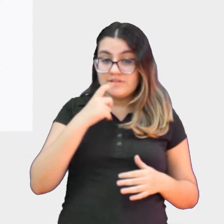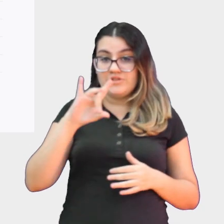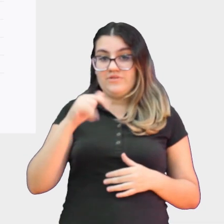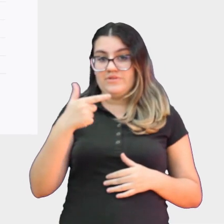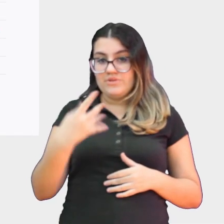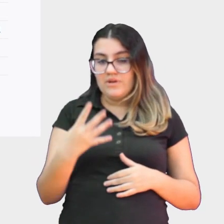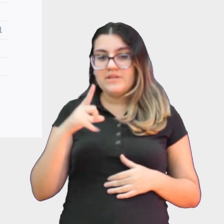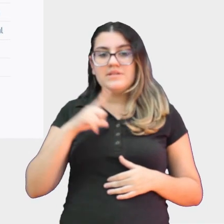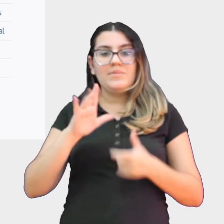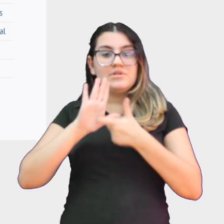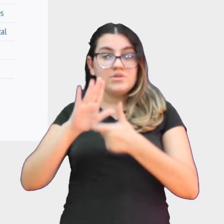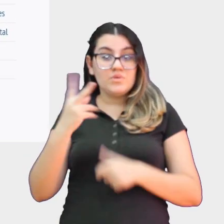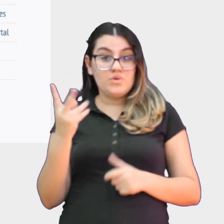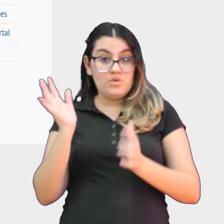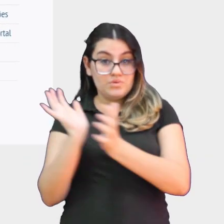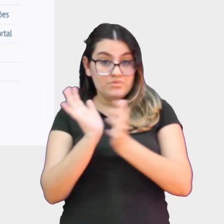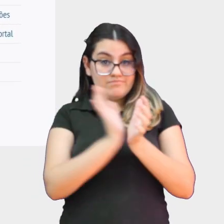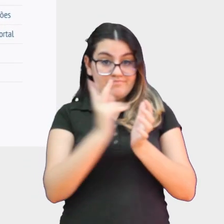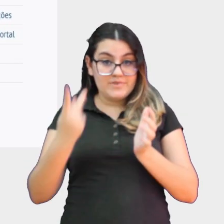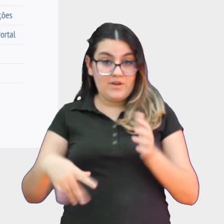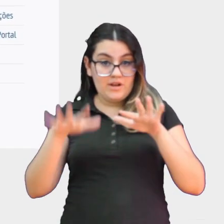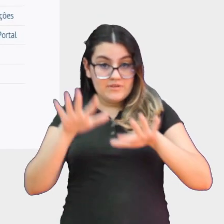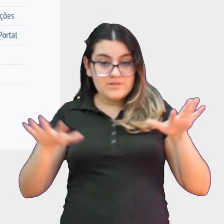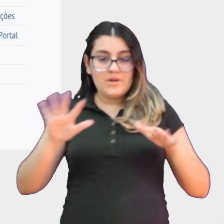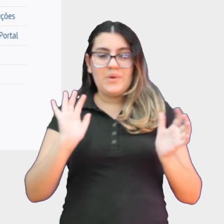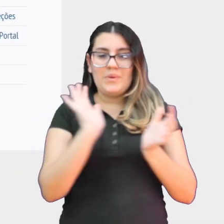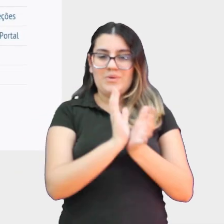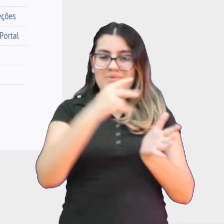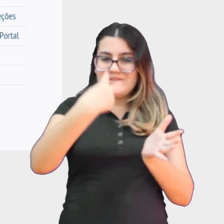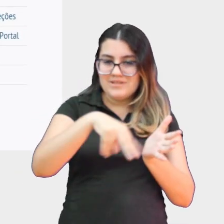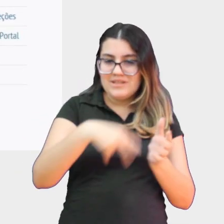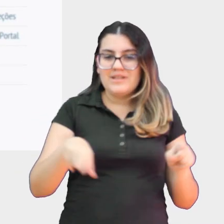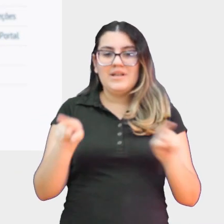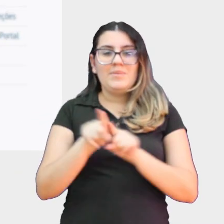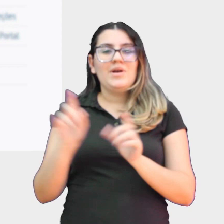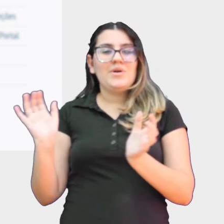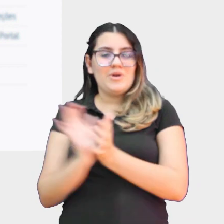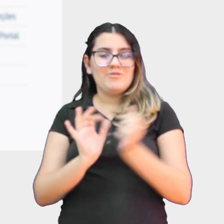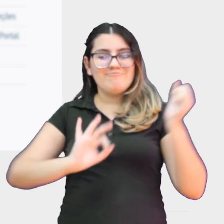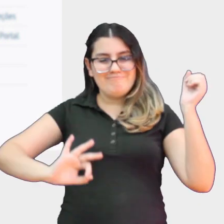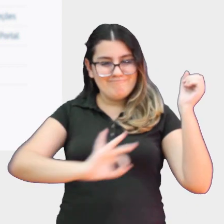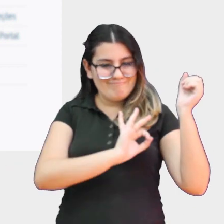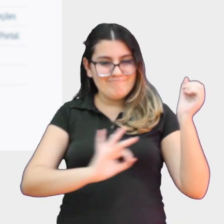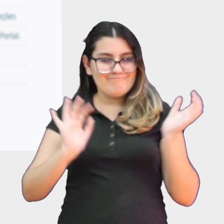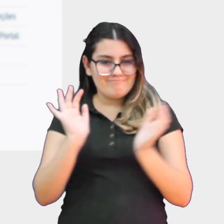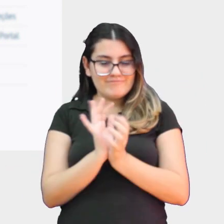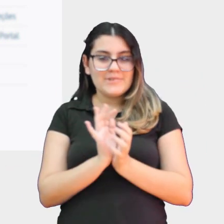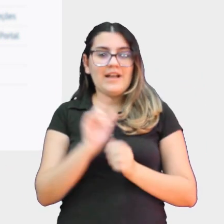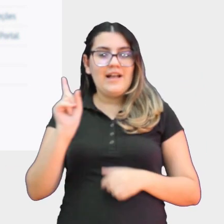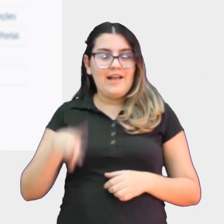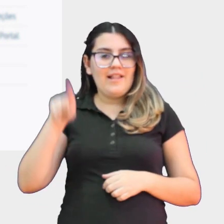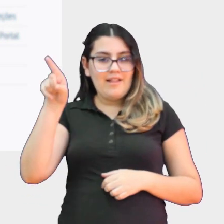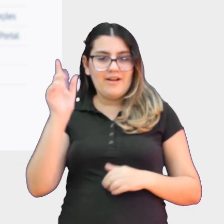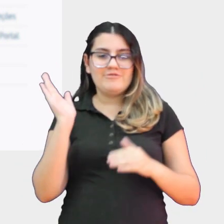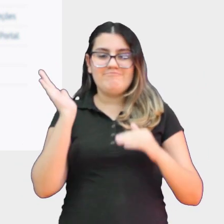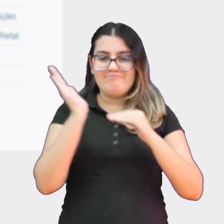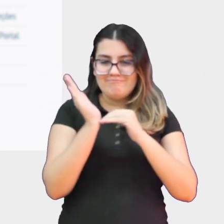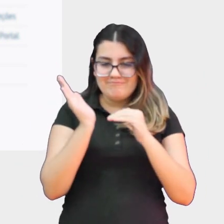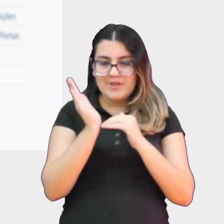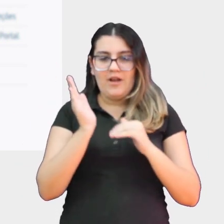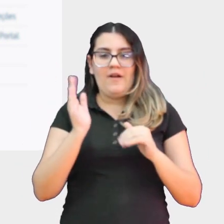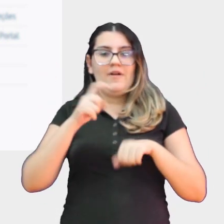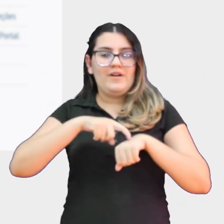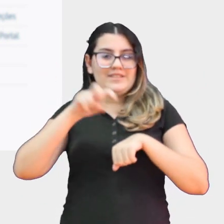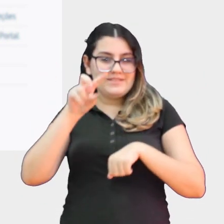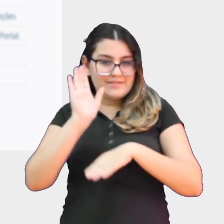comemorado na sexta-feira, dia 24, com apresentações de 2 grupos da universidade, o Oré Anacan e a Camerata de Cordas. O evento acontece na